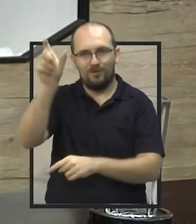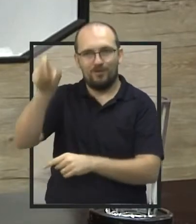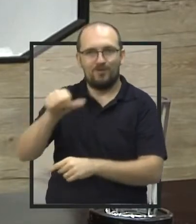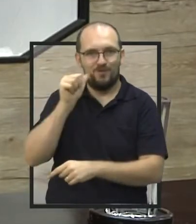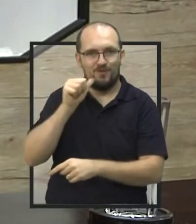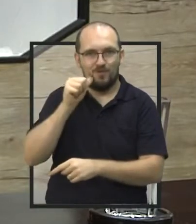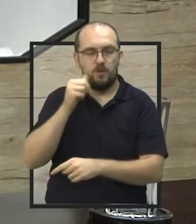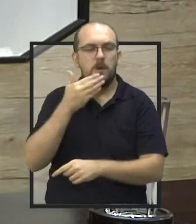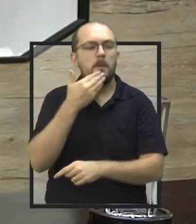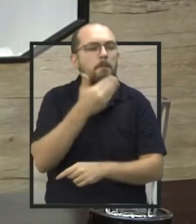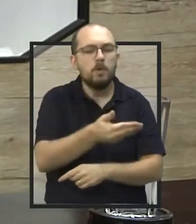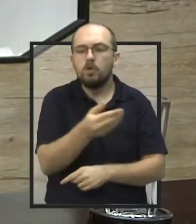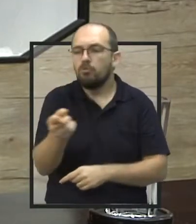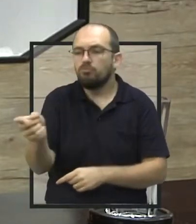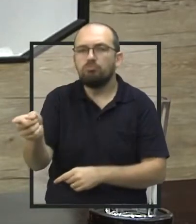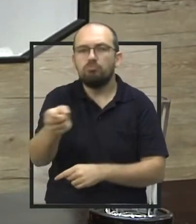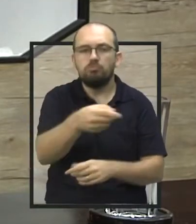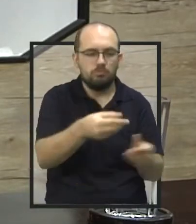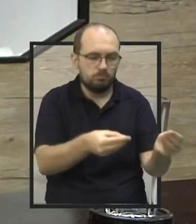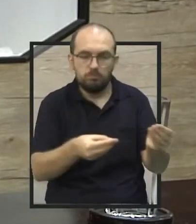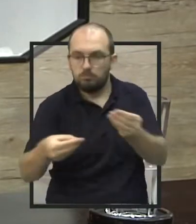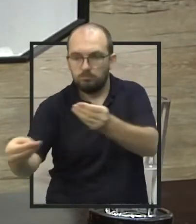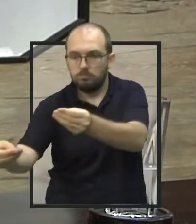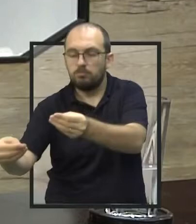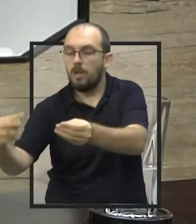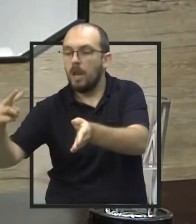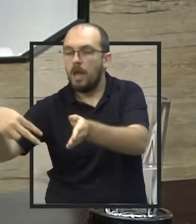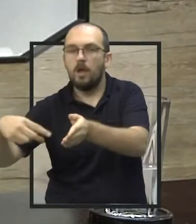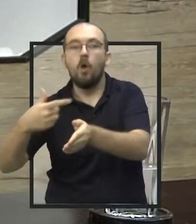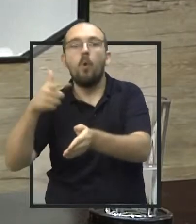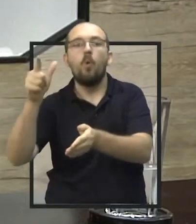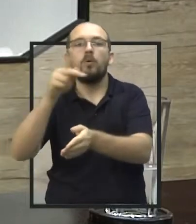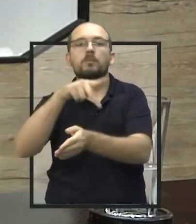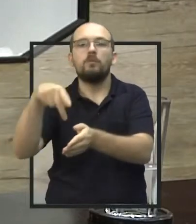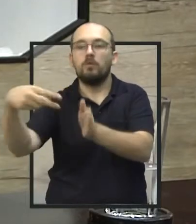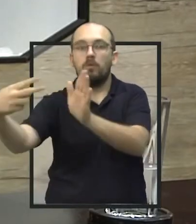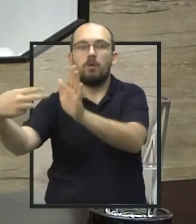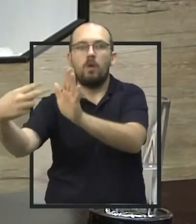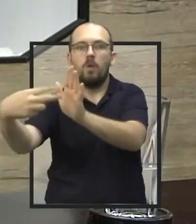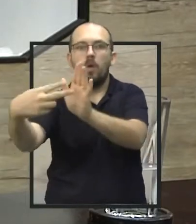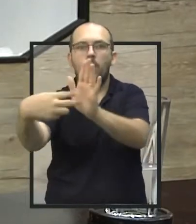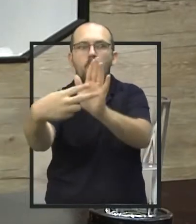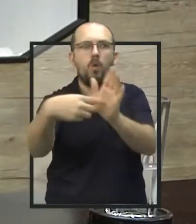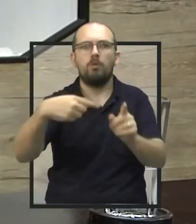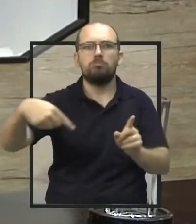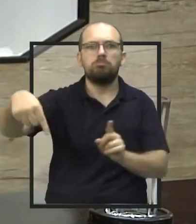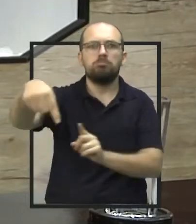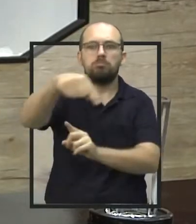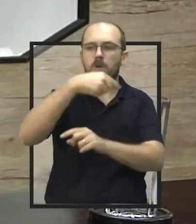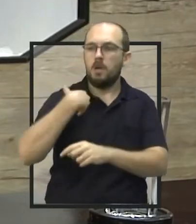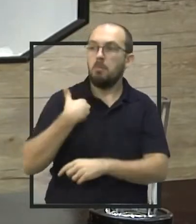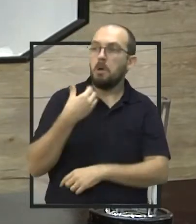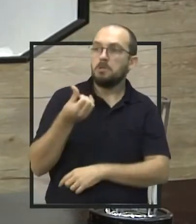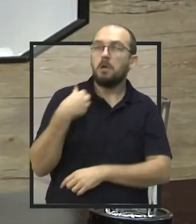primeiro contato com os livros, isso partiu de um incentivo dentro da sua casa ou de outras pessoas? Como é que